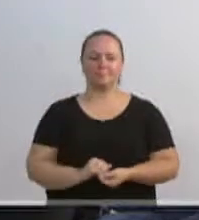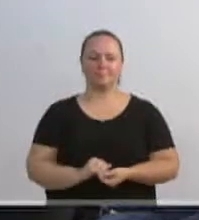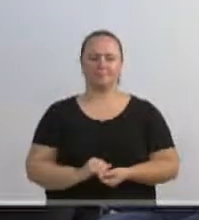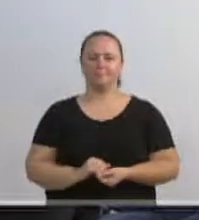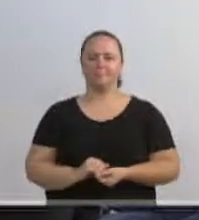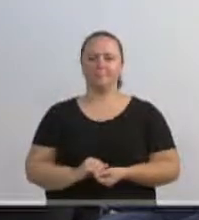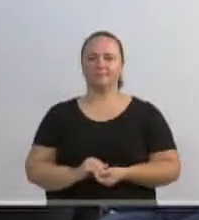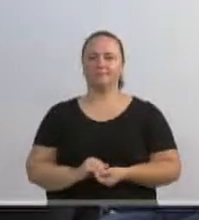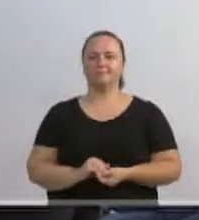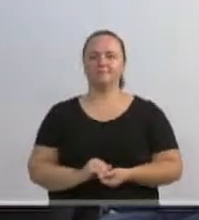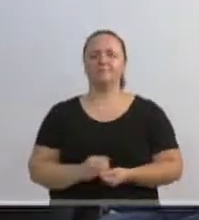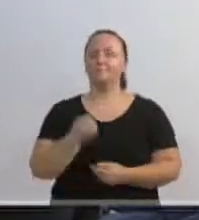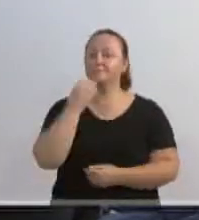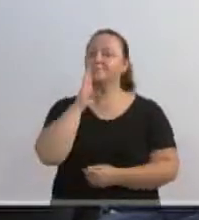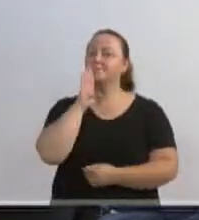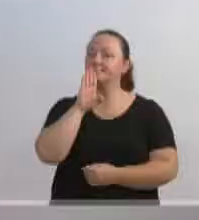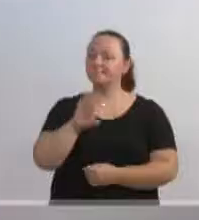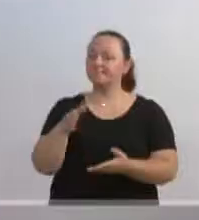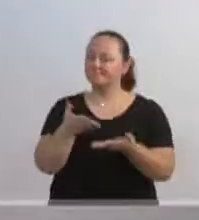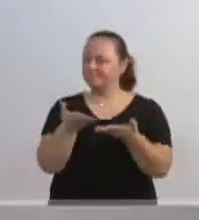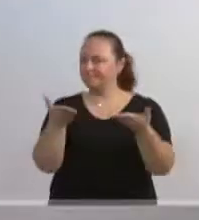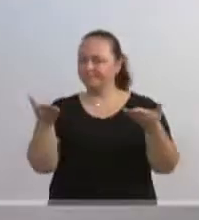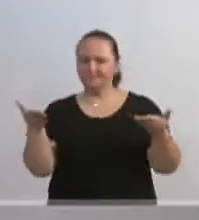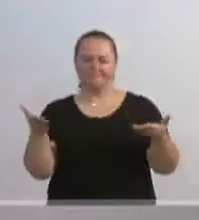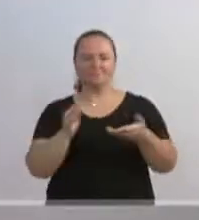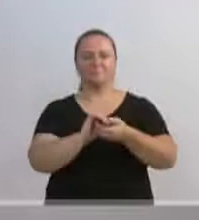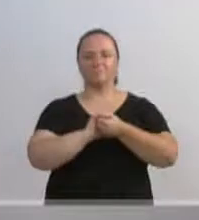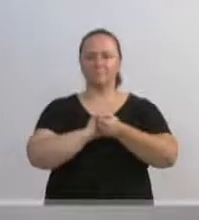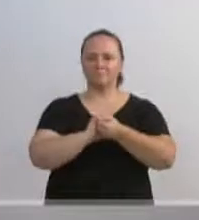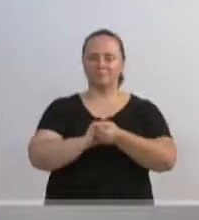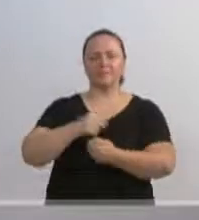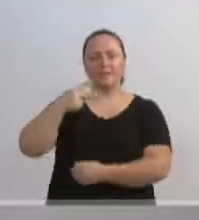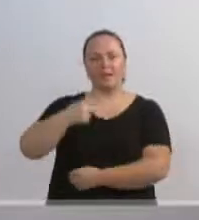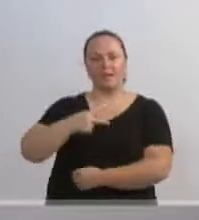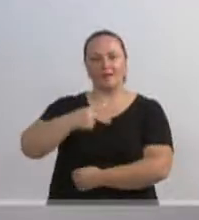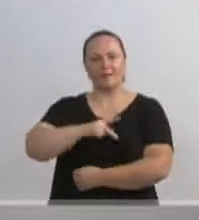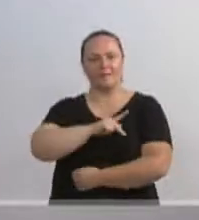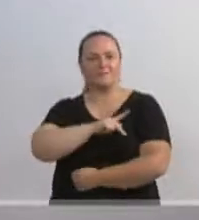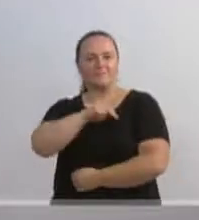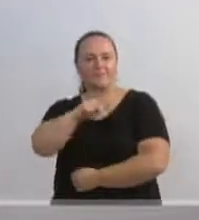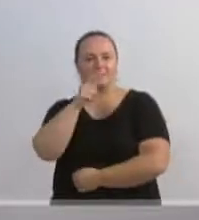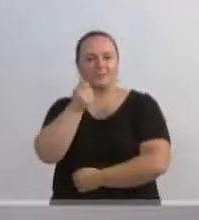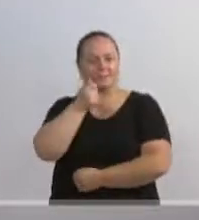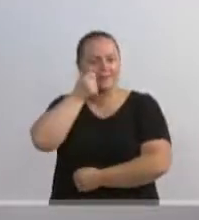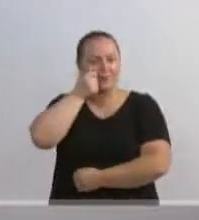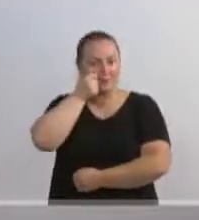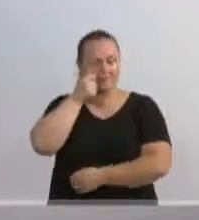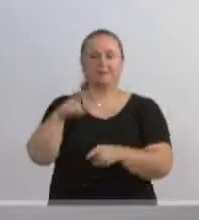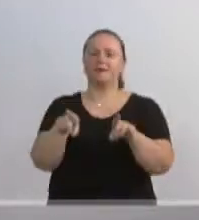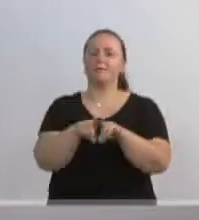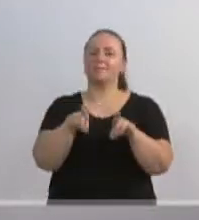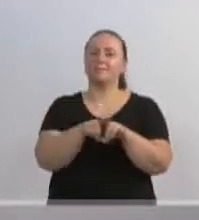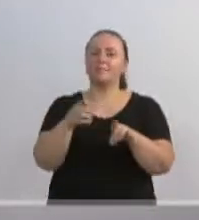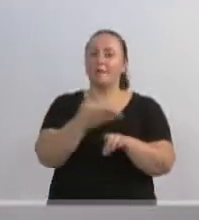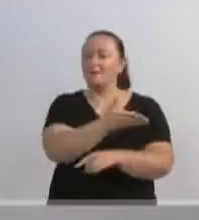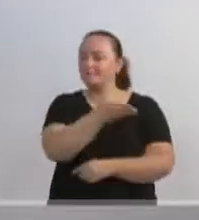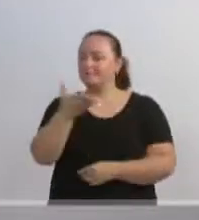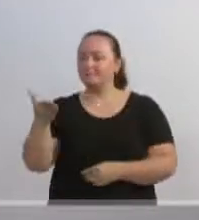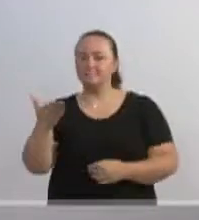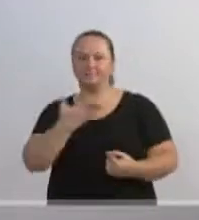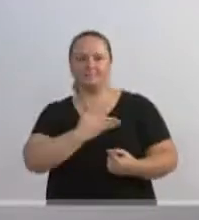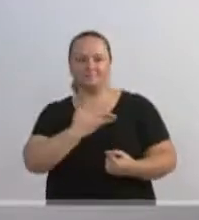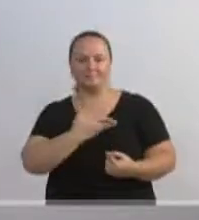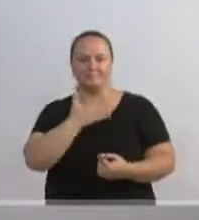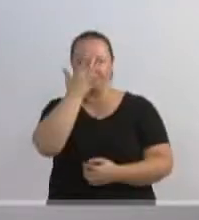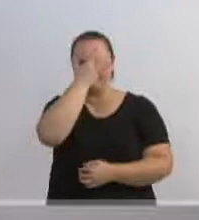boa tarde senhoras e senhores cumprimentando o nosso vice presidente vereador almir vieira eo comprimento também todos os demais colegas as pessoas